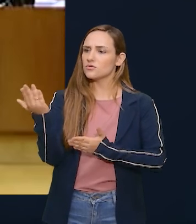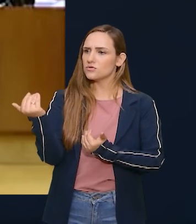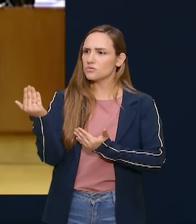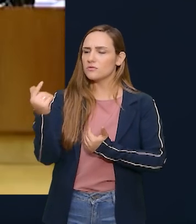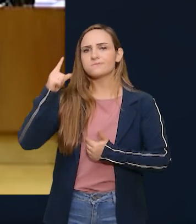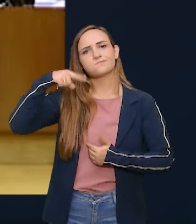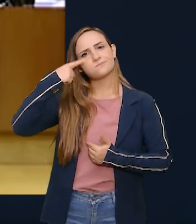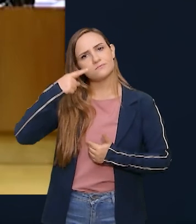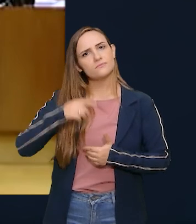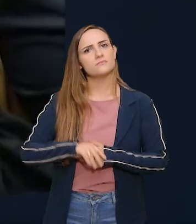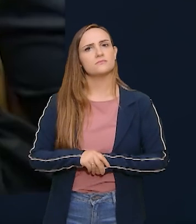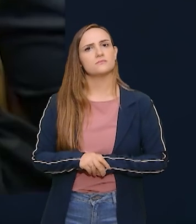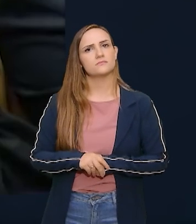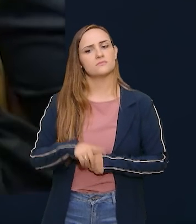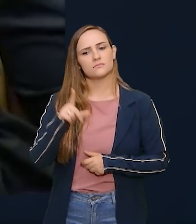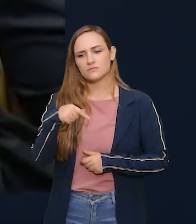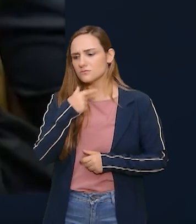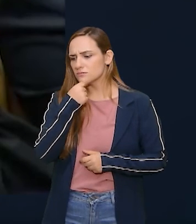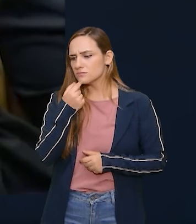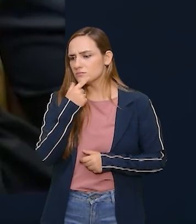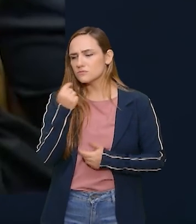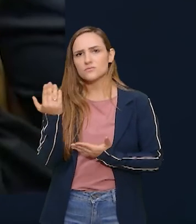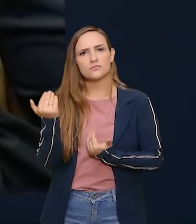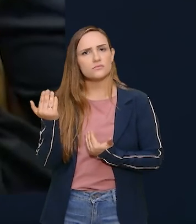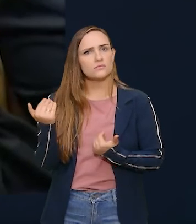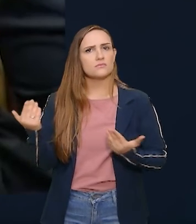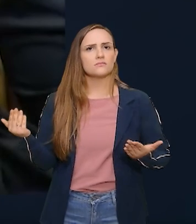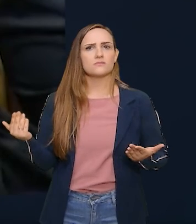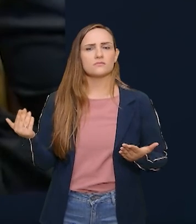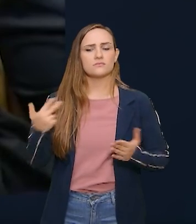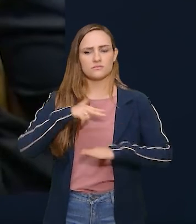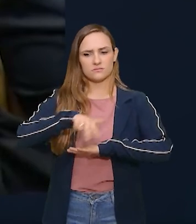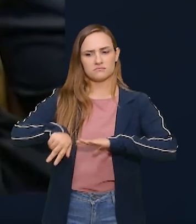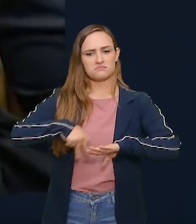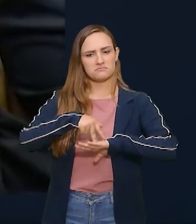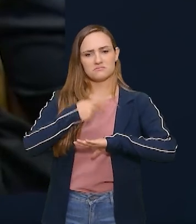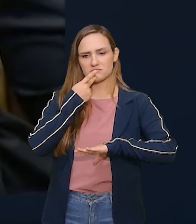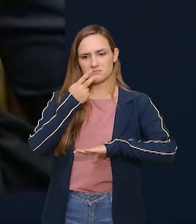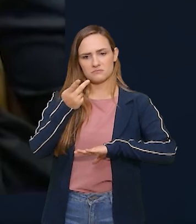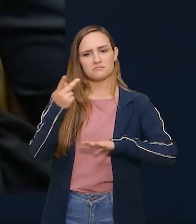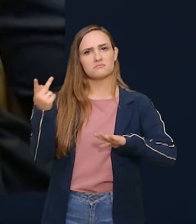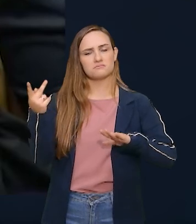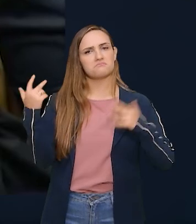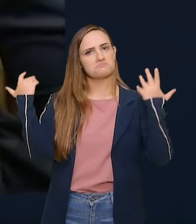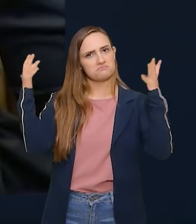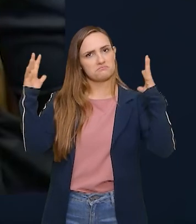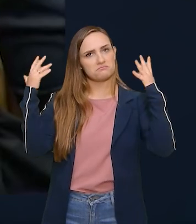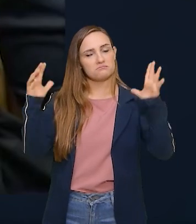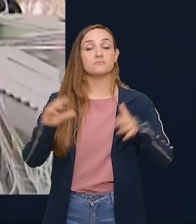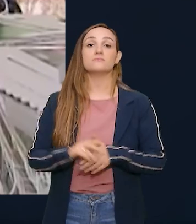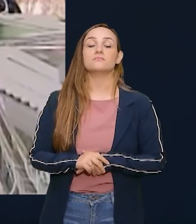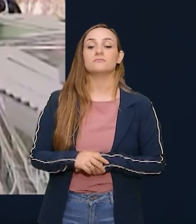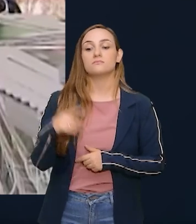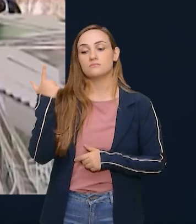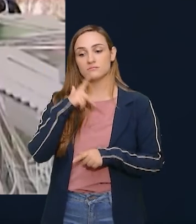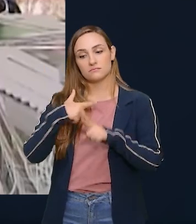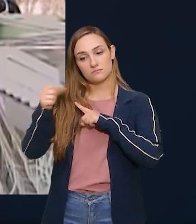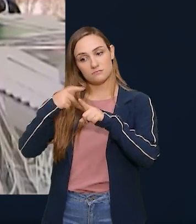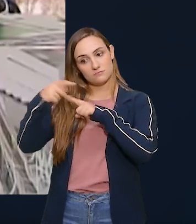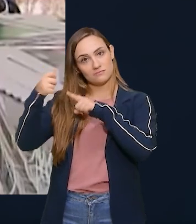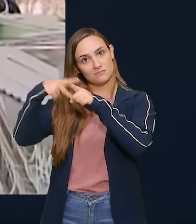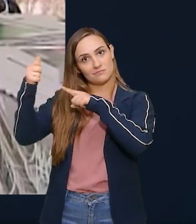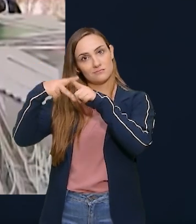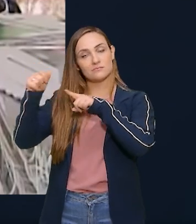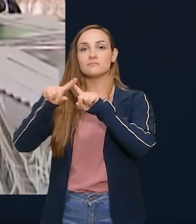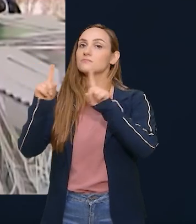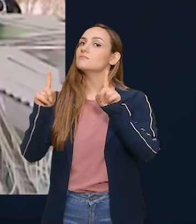oral feita por esse jovem advogado, um menino que fez uma sustentação absolutamente espetacular. Apesar das